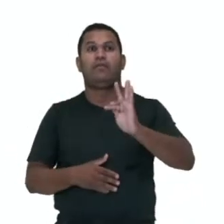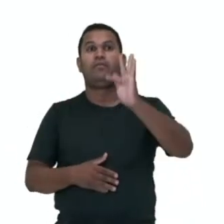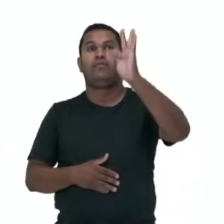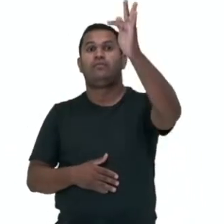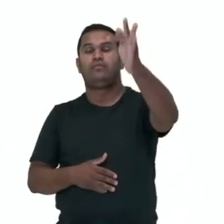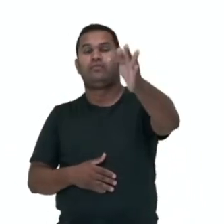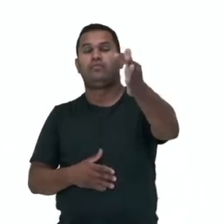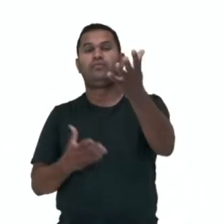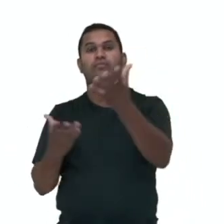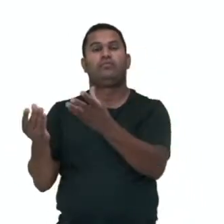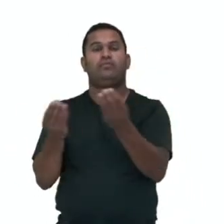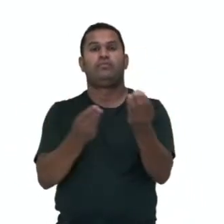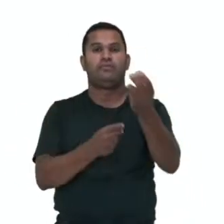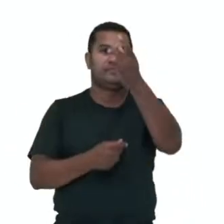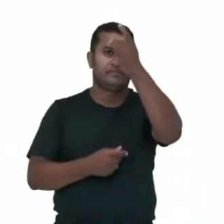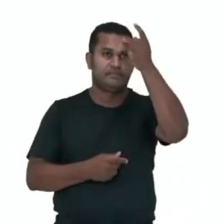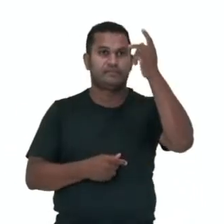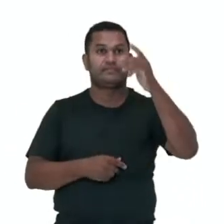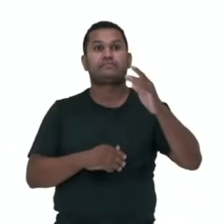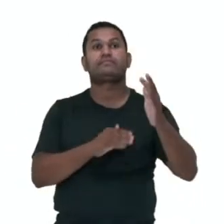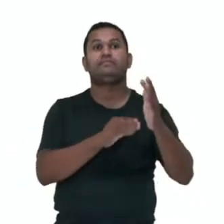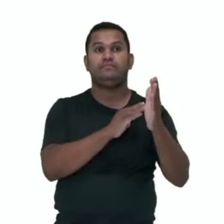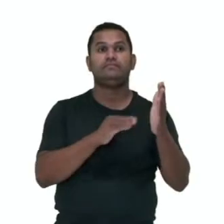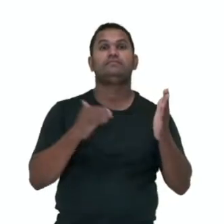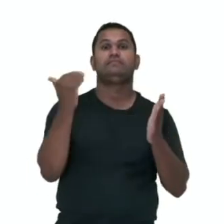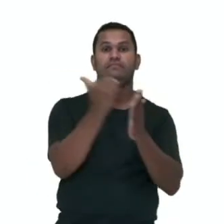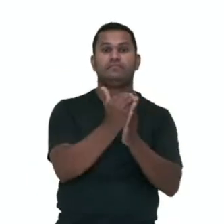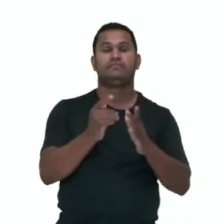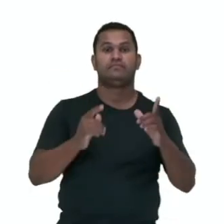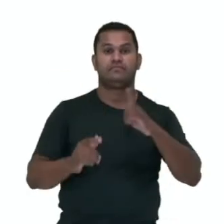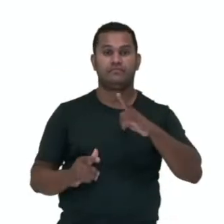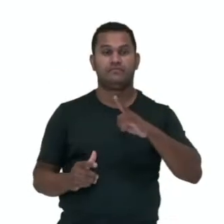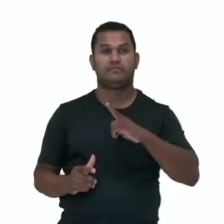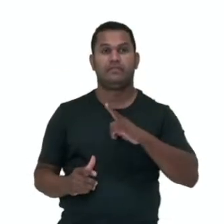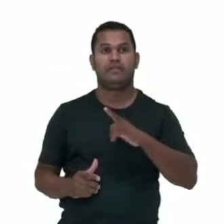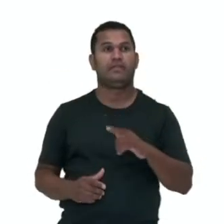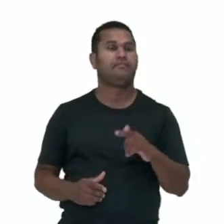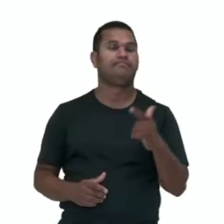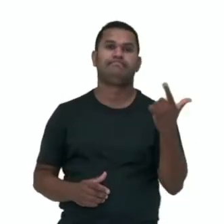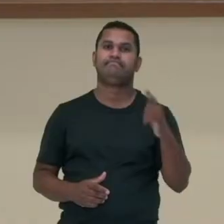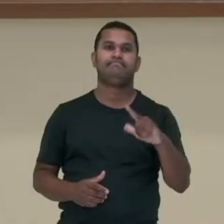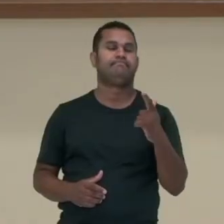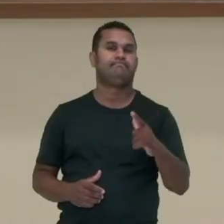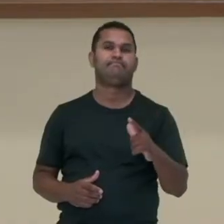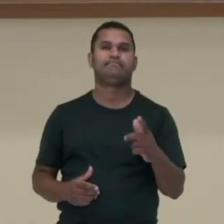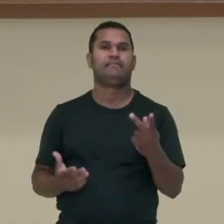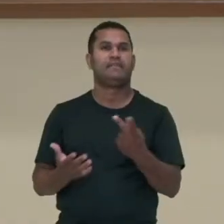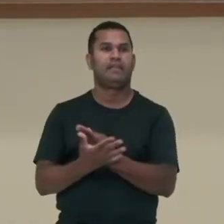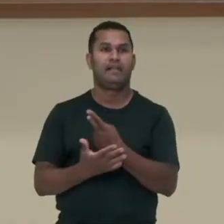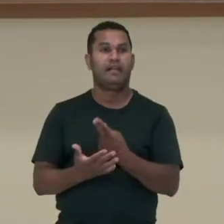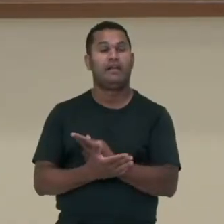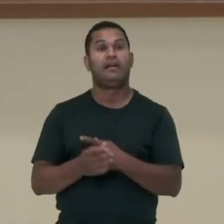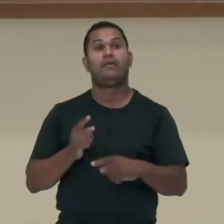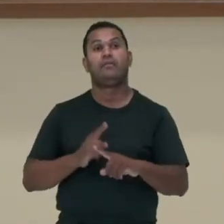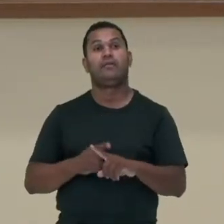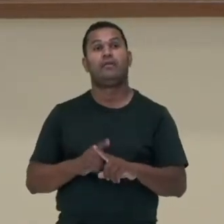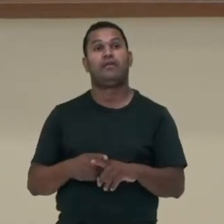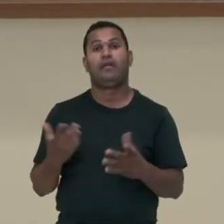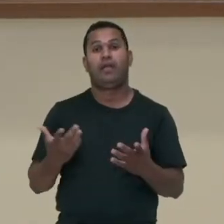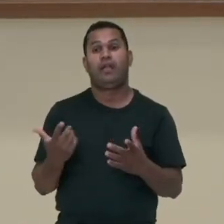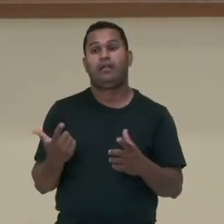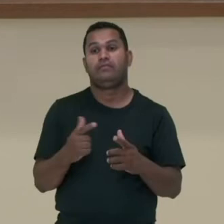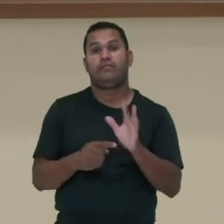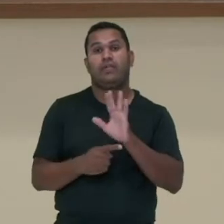Pelo simples motivo de que isso até hoje não trouxe nenhuma vantagem para a evolução da espécie. Porém, ela se manifesta. O número pode se